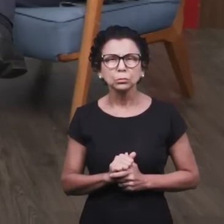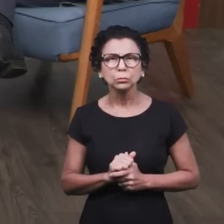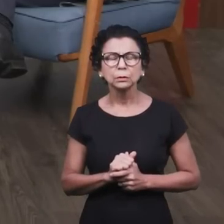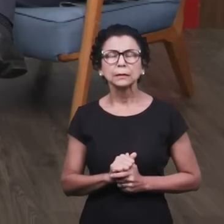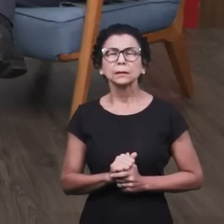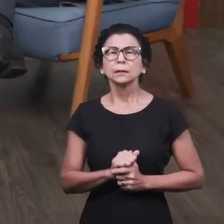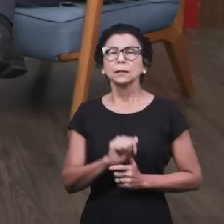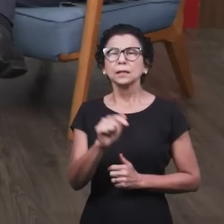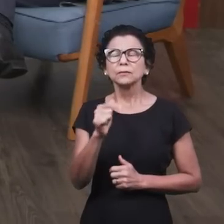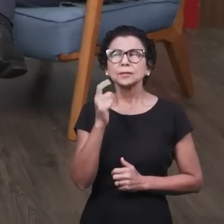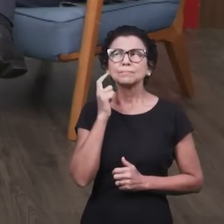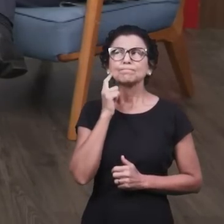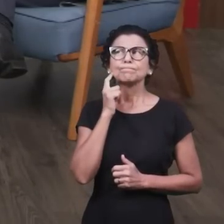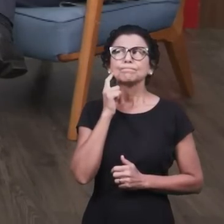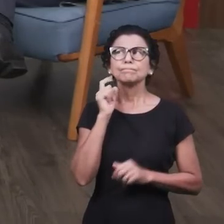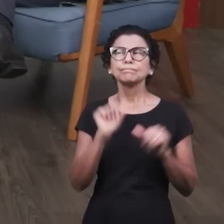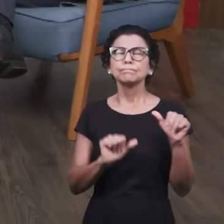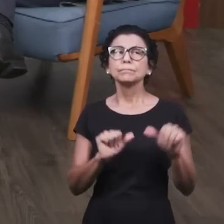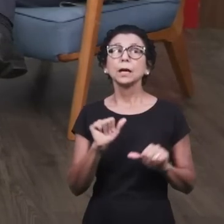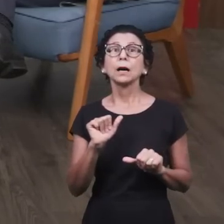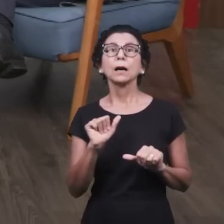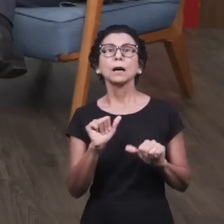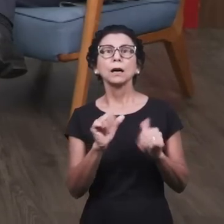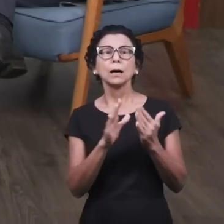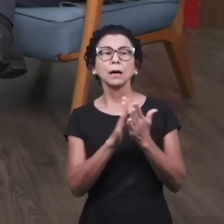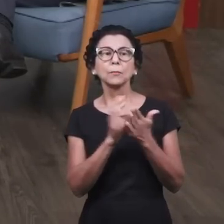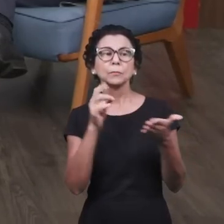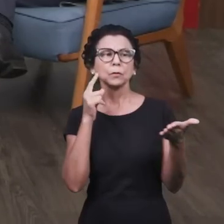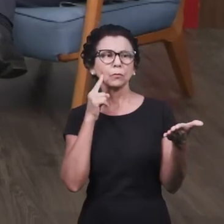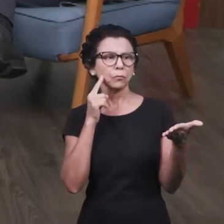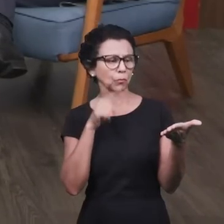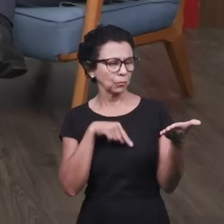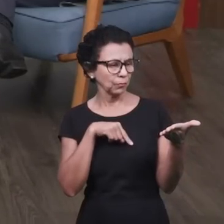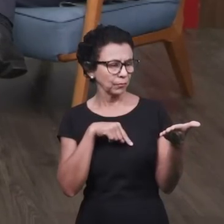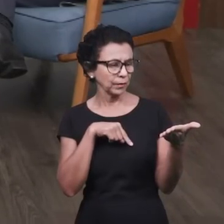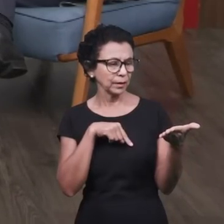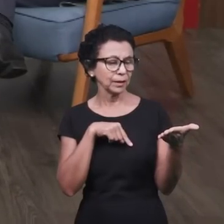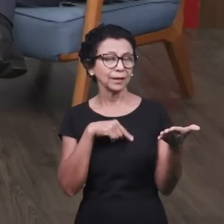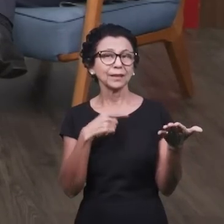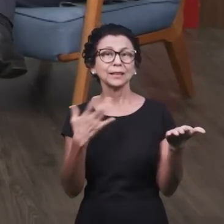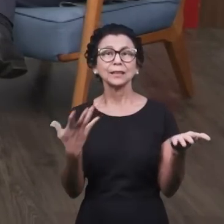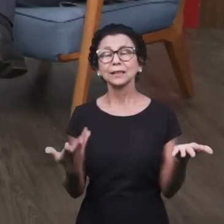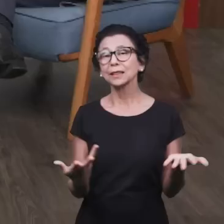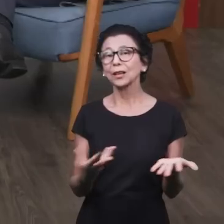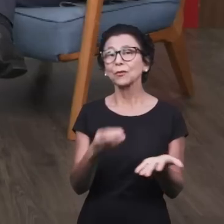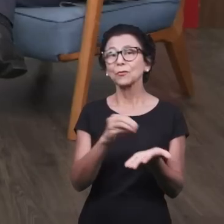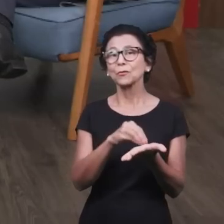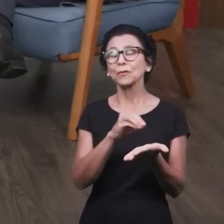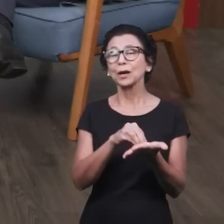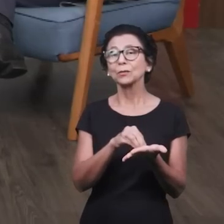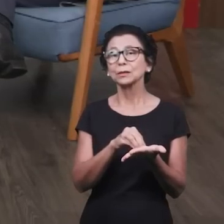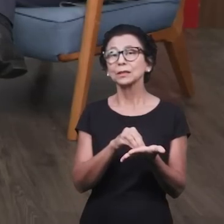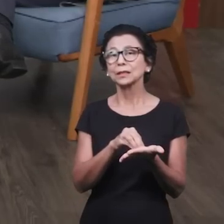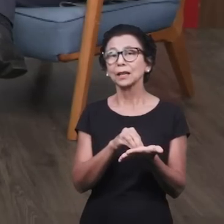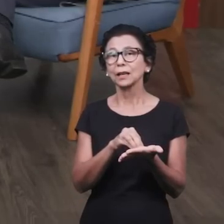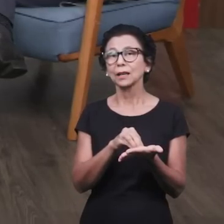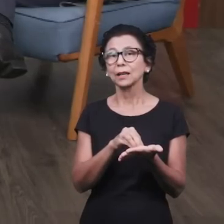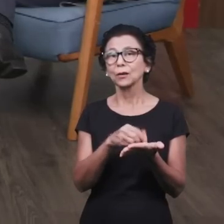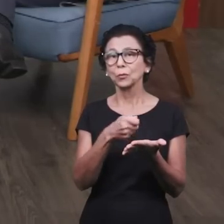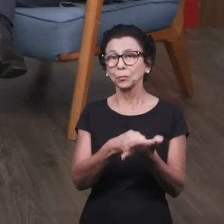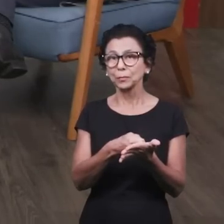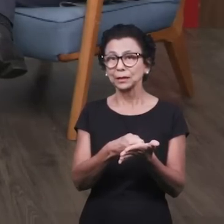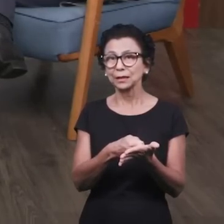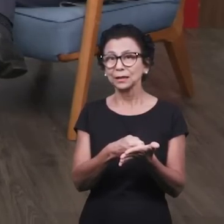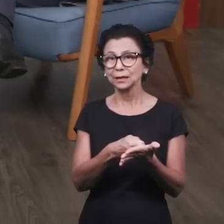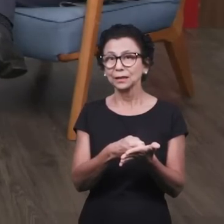você percebe uma coisa. Nesse aspecto não falta nada ser cumprido,